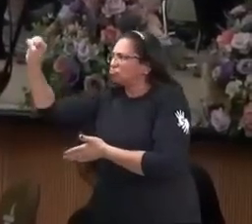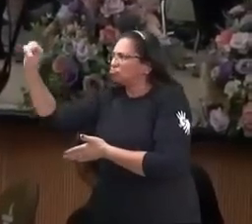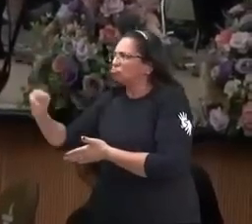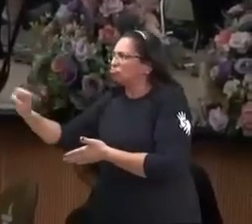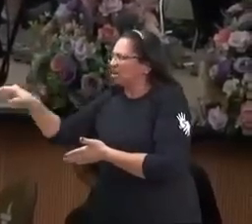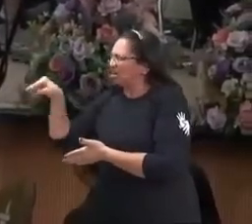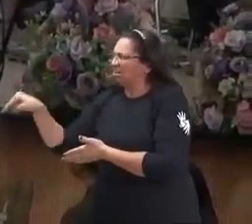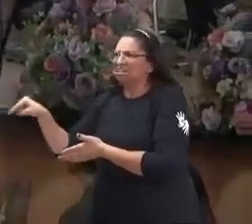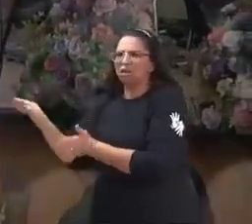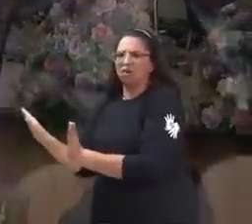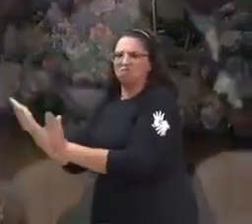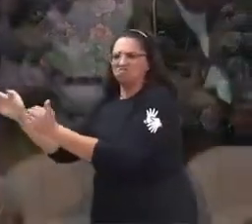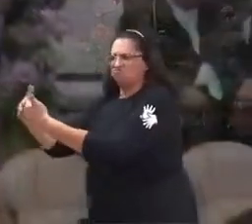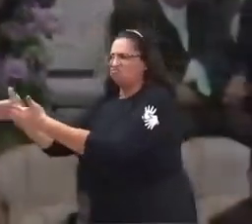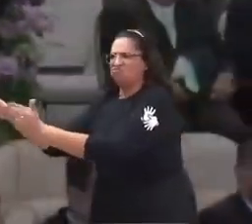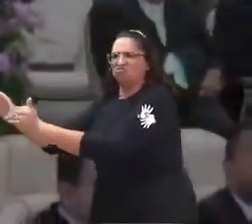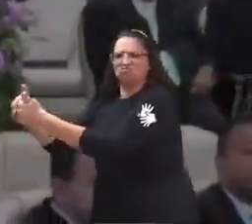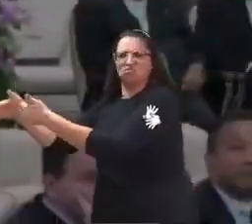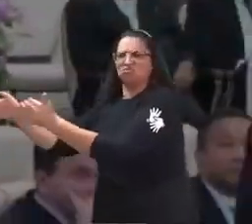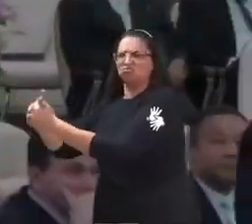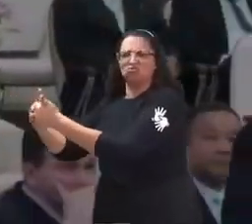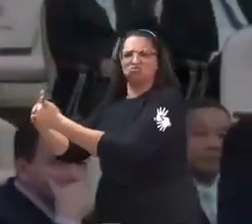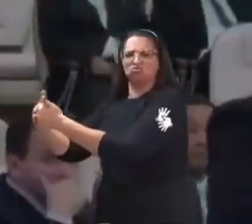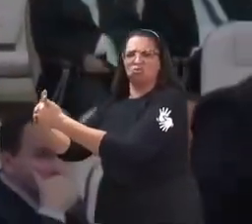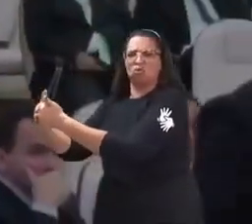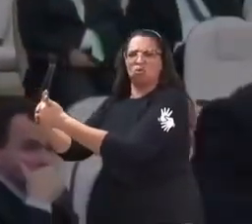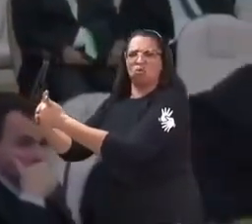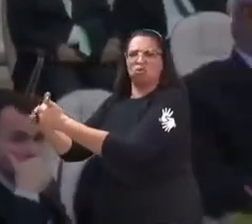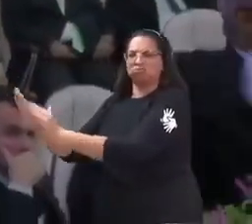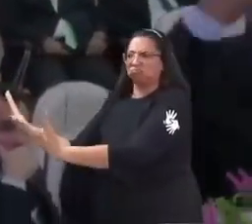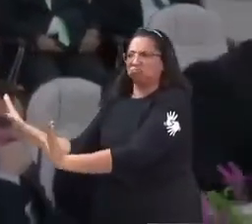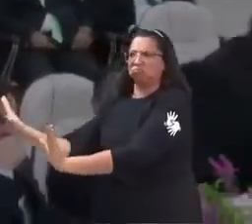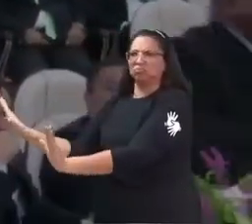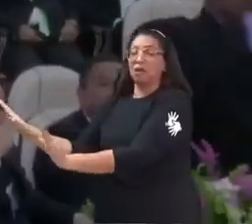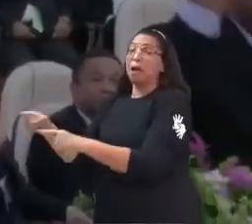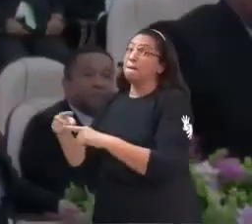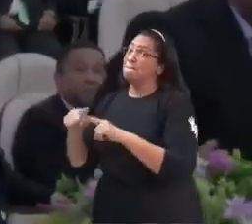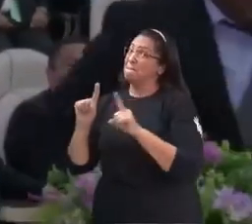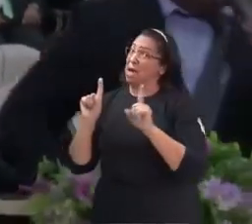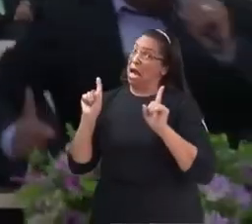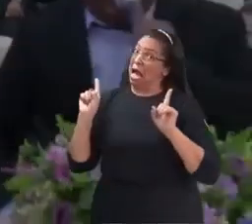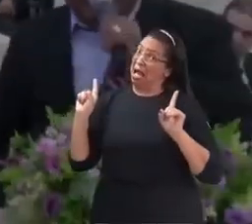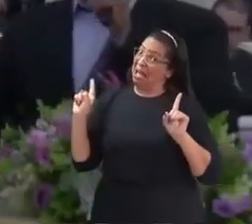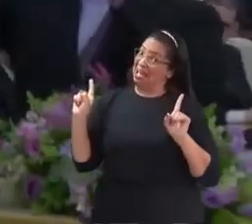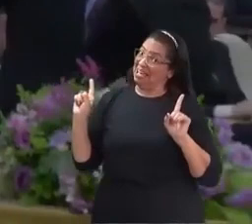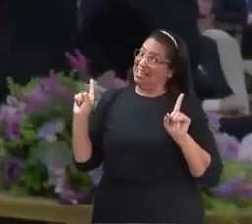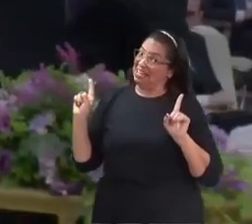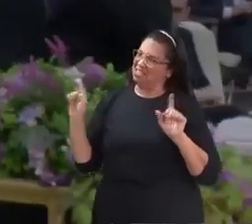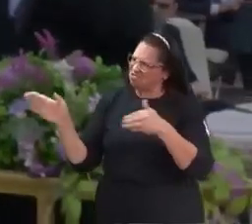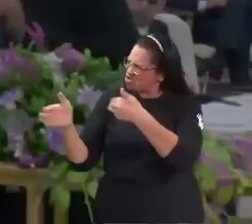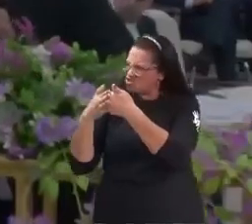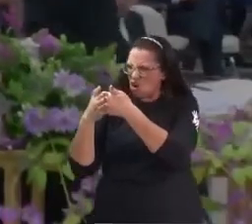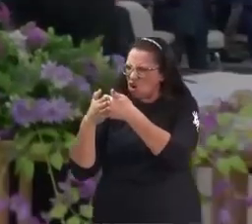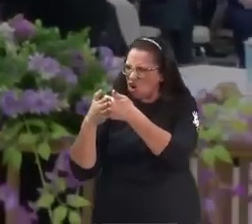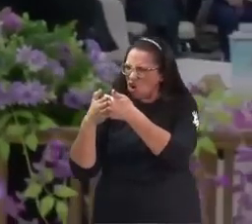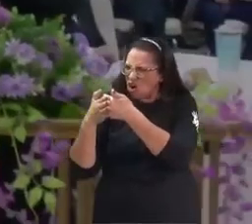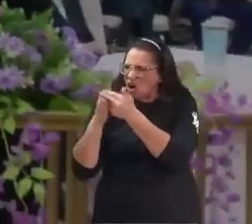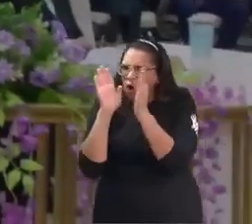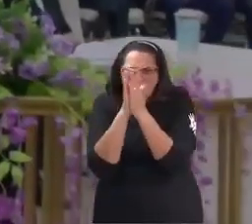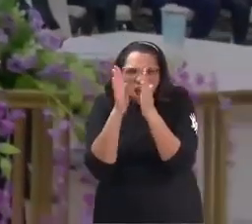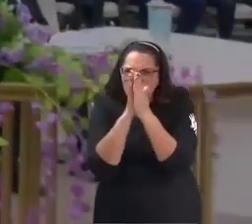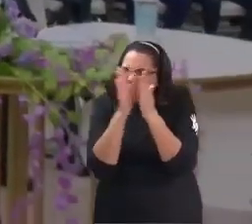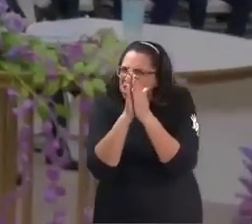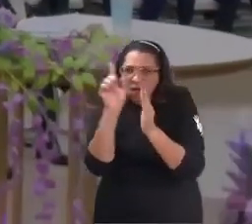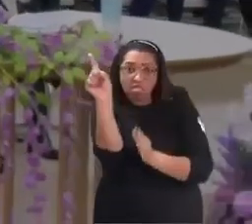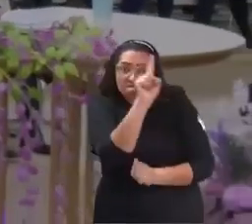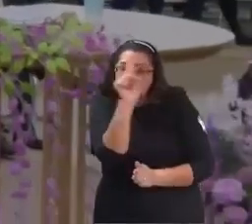cometeu um erro de estratégia. Ele deixou a porta do círculo de oração funcionando. E ela é para cima, ela é para cima,